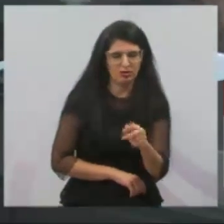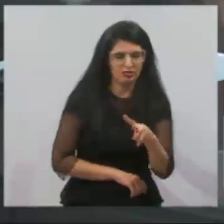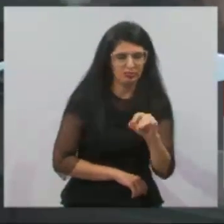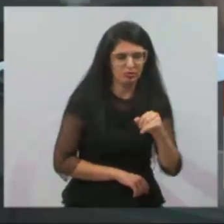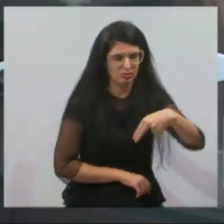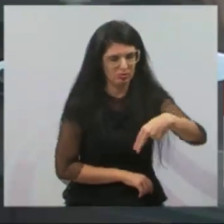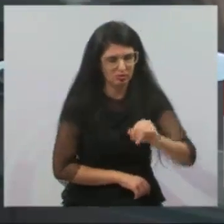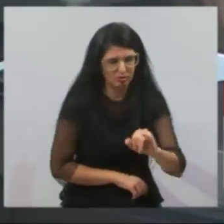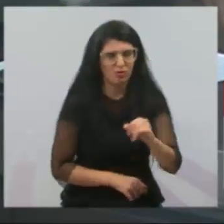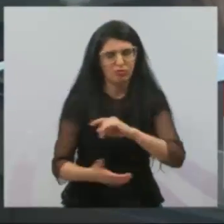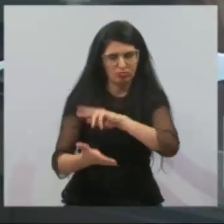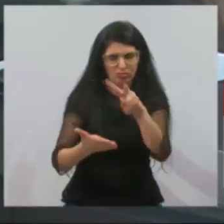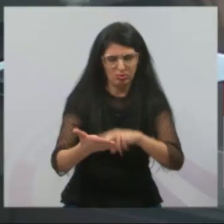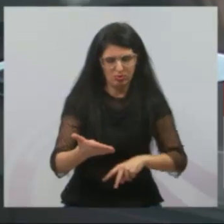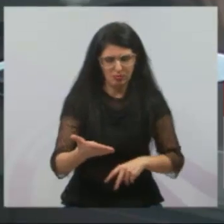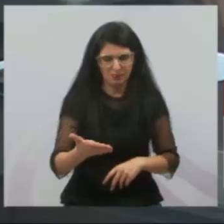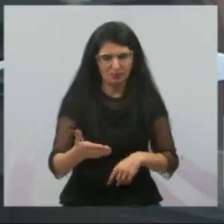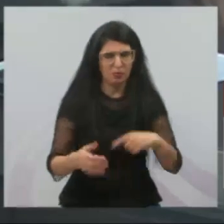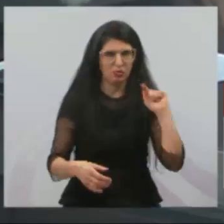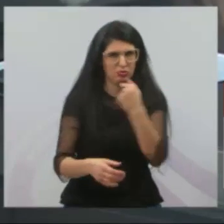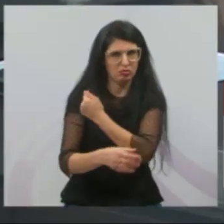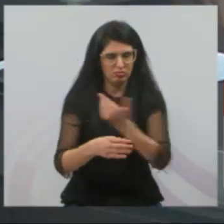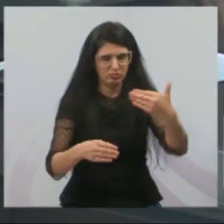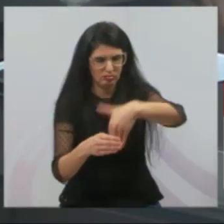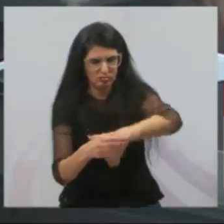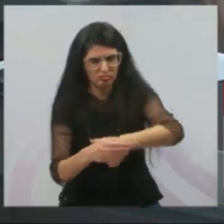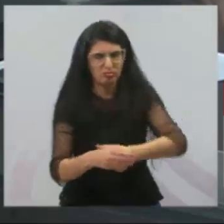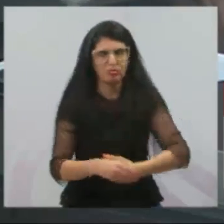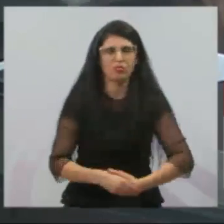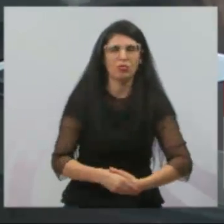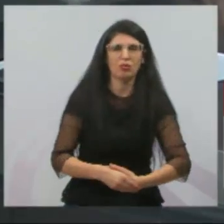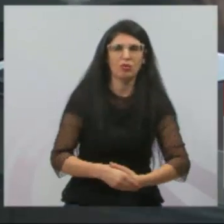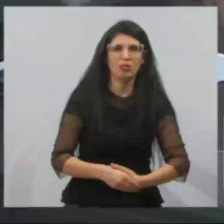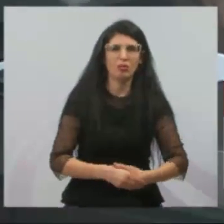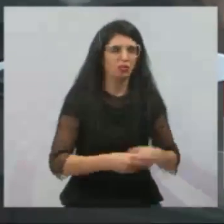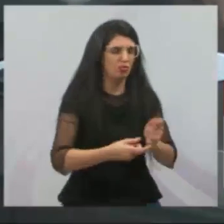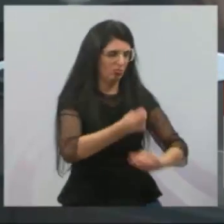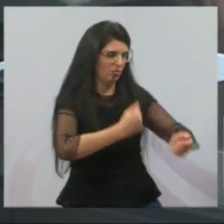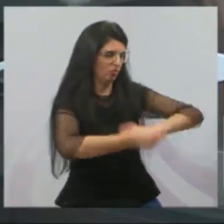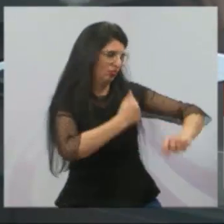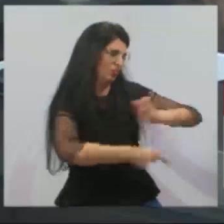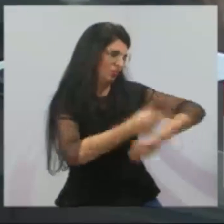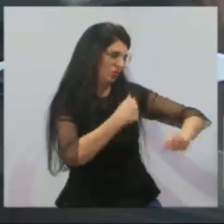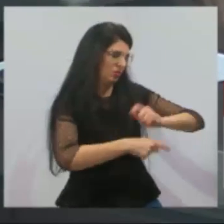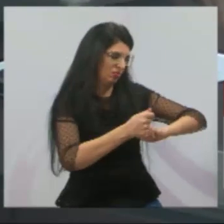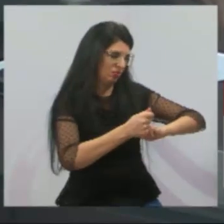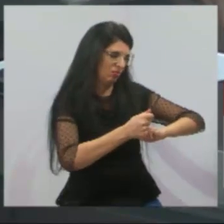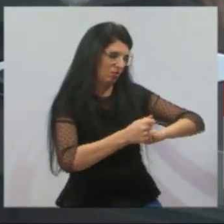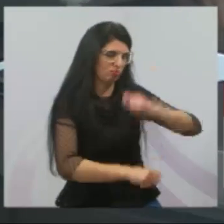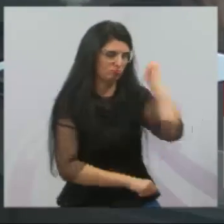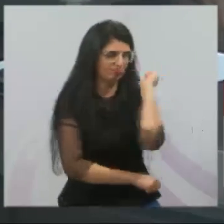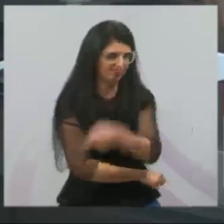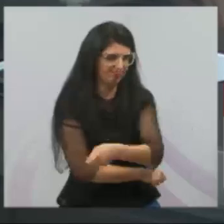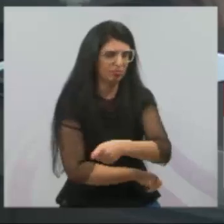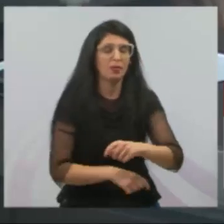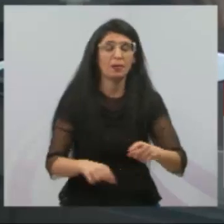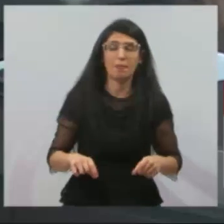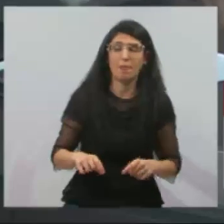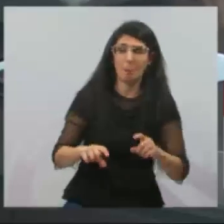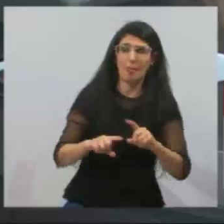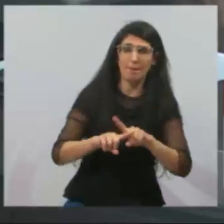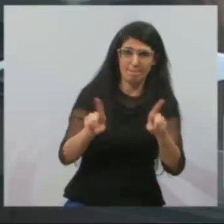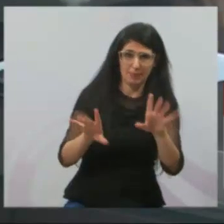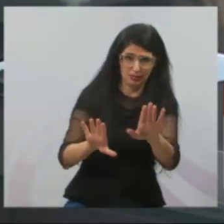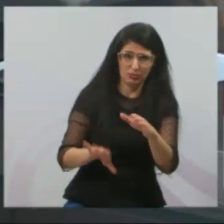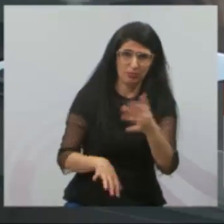Nós votamos em cima de pareceres do Tribunal de Contas. E o conselheiro coloca para